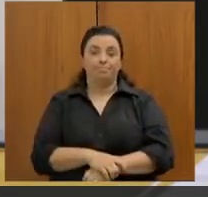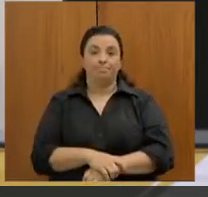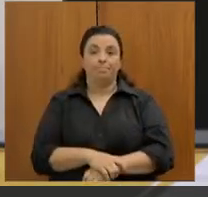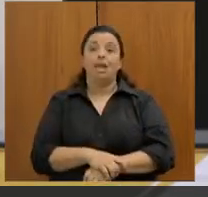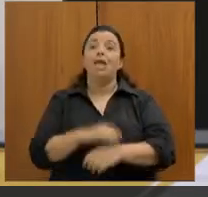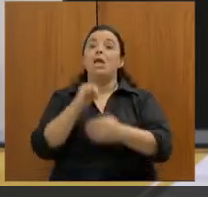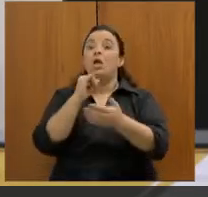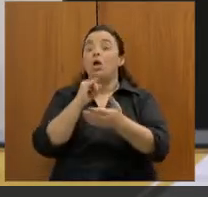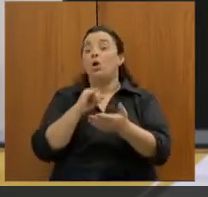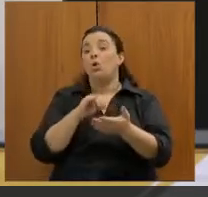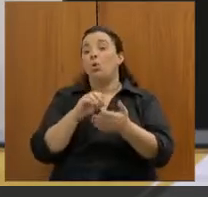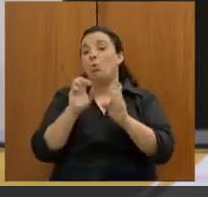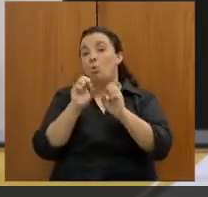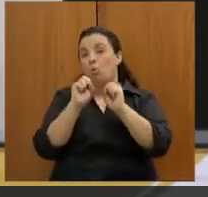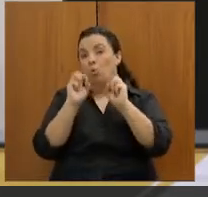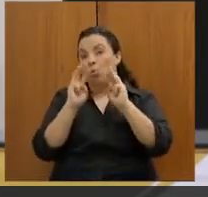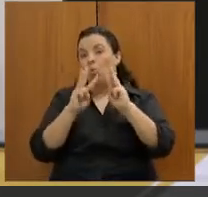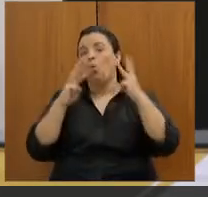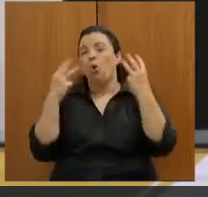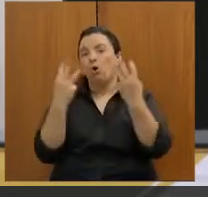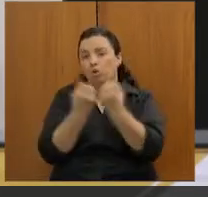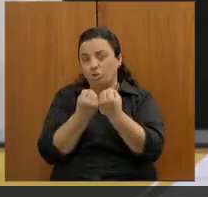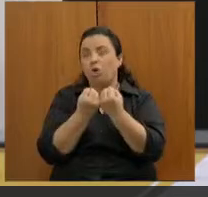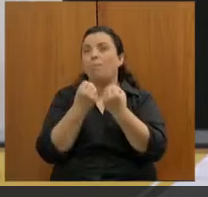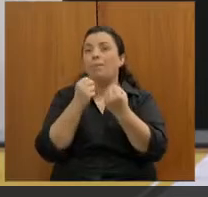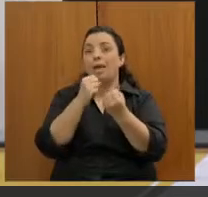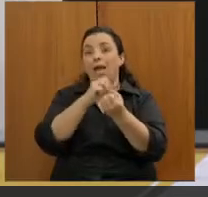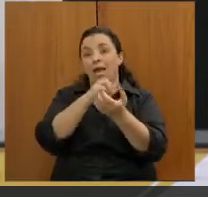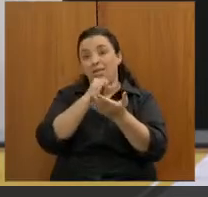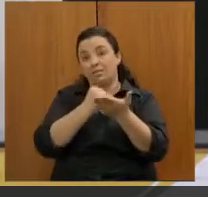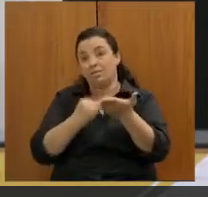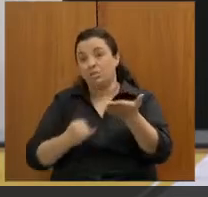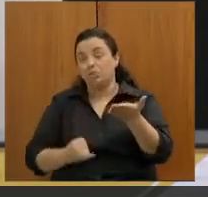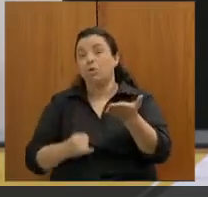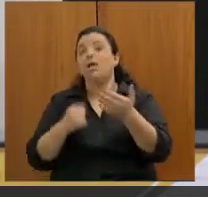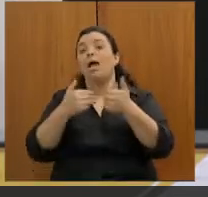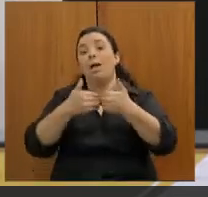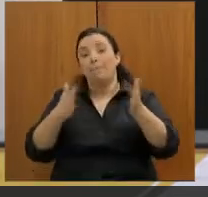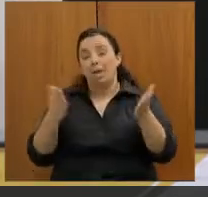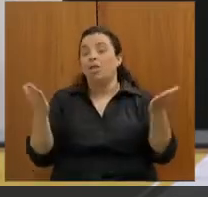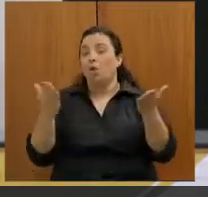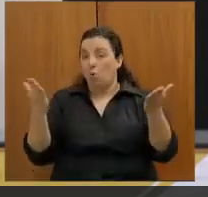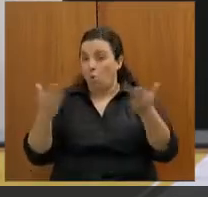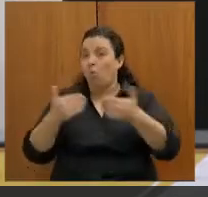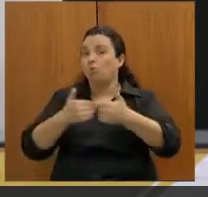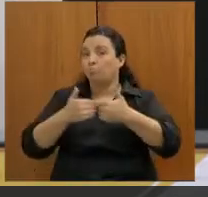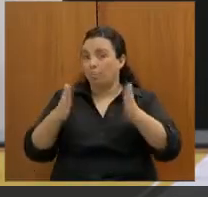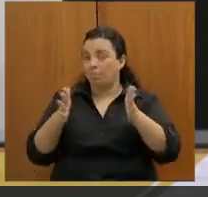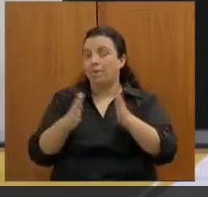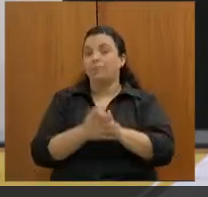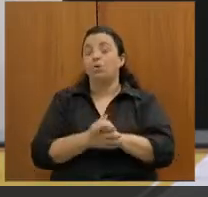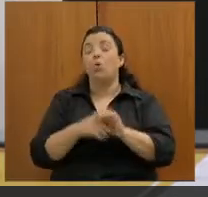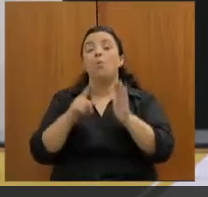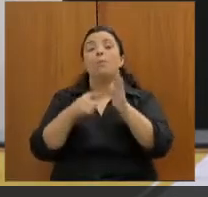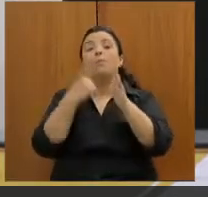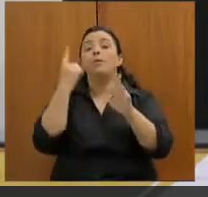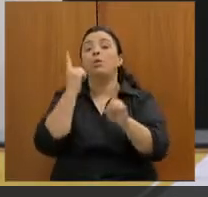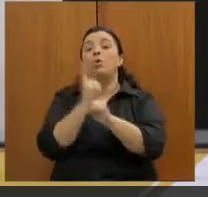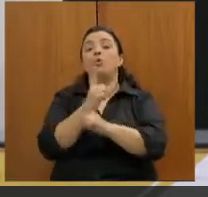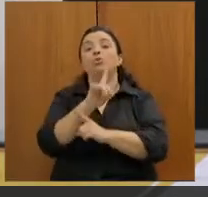shopping estão abertas a partir de hoje sexta-feira o primeiro encontro Será no dia vinte de agosto